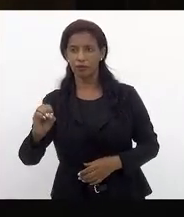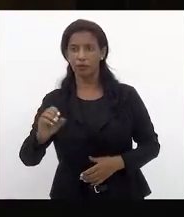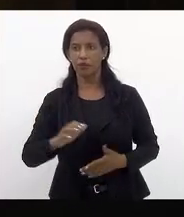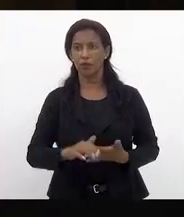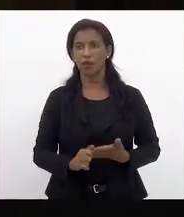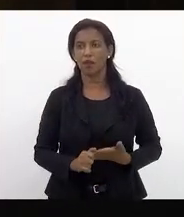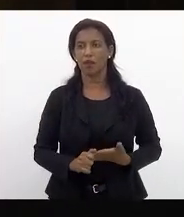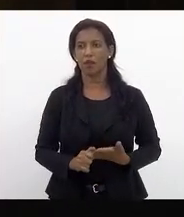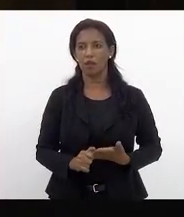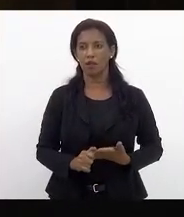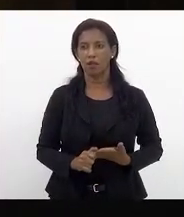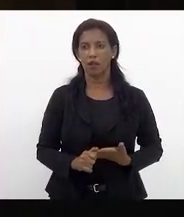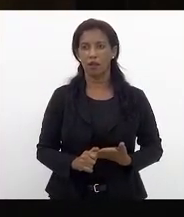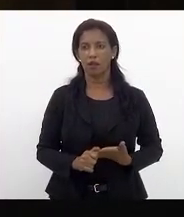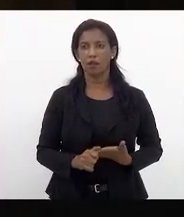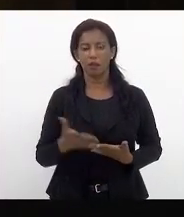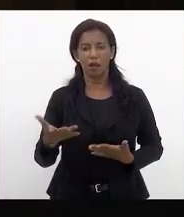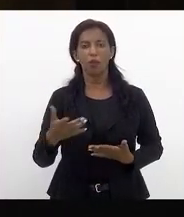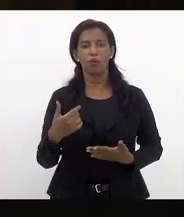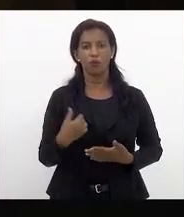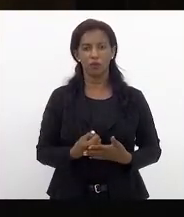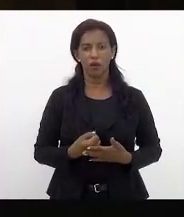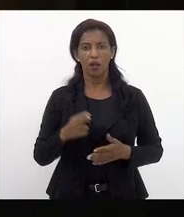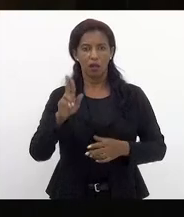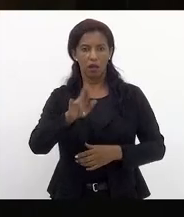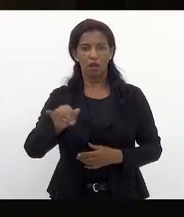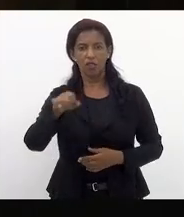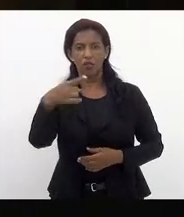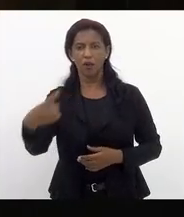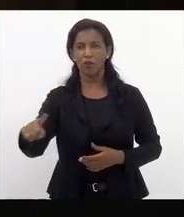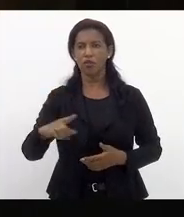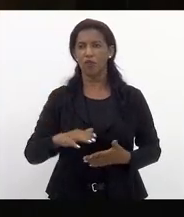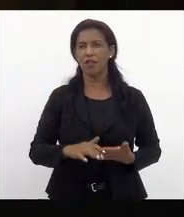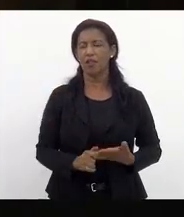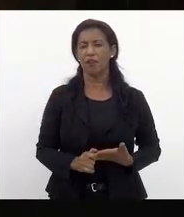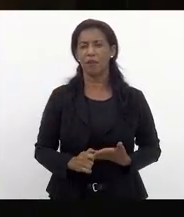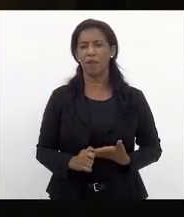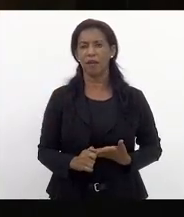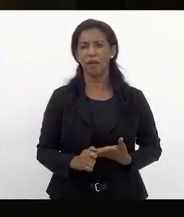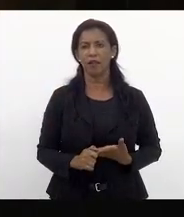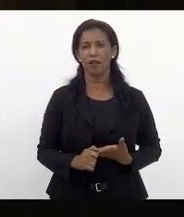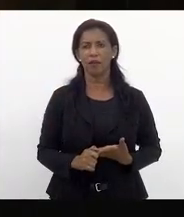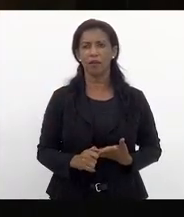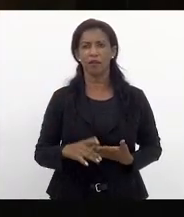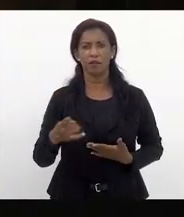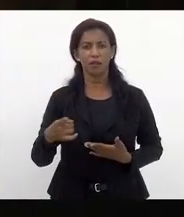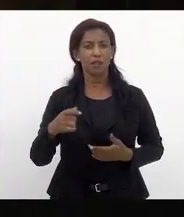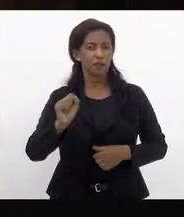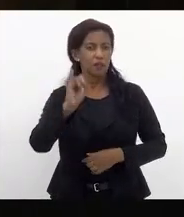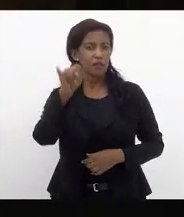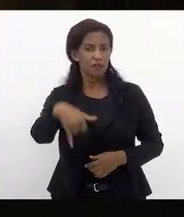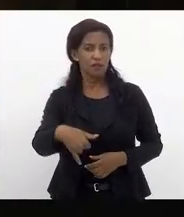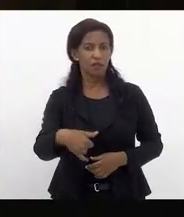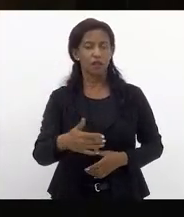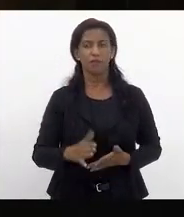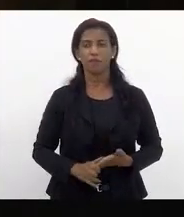Não. O endividamento do Estado com a União diminuiu? Não. E, ainda assim, a gente está vindo